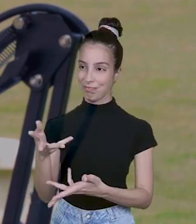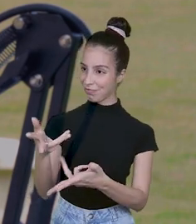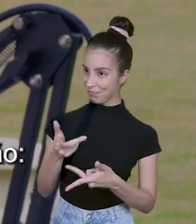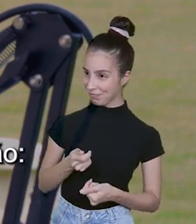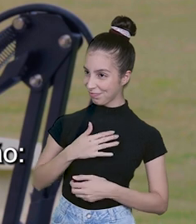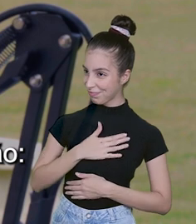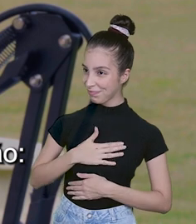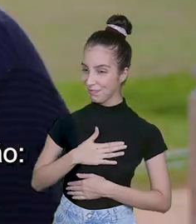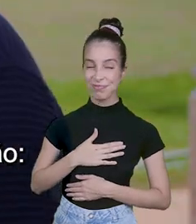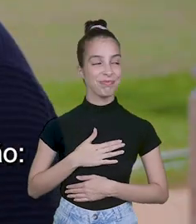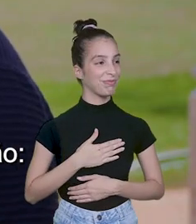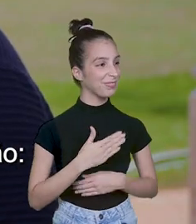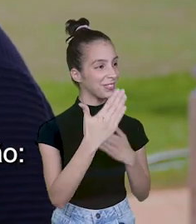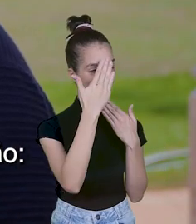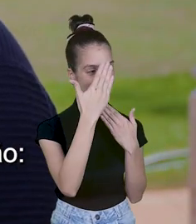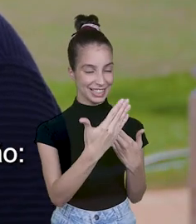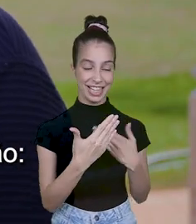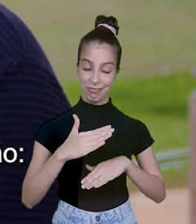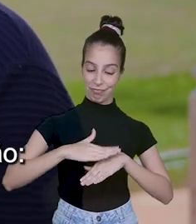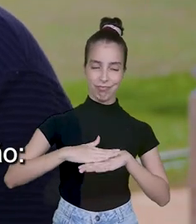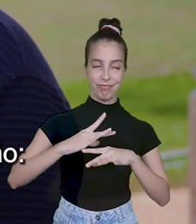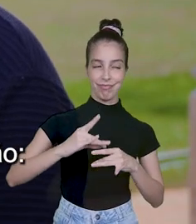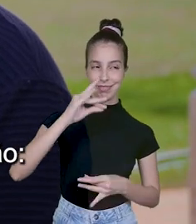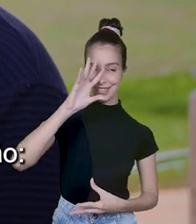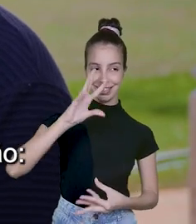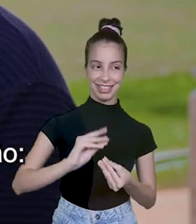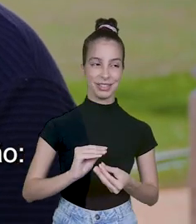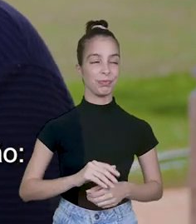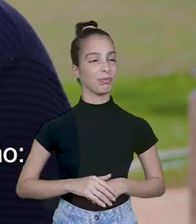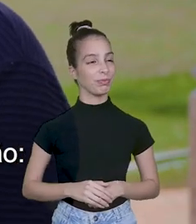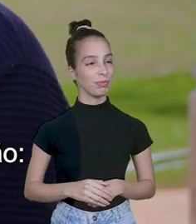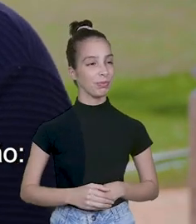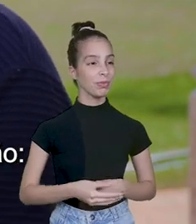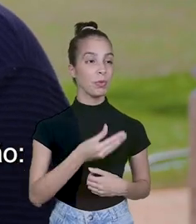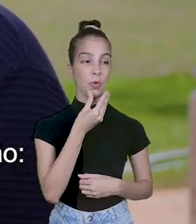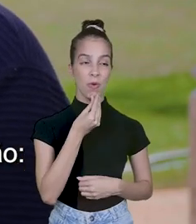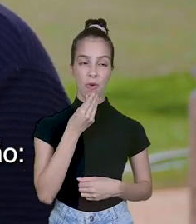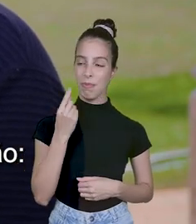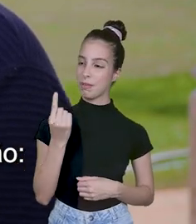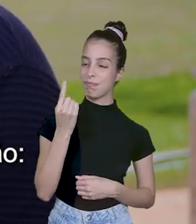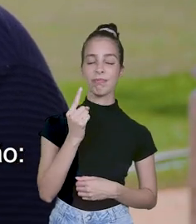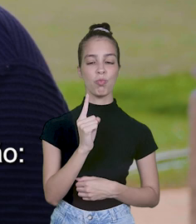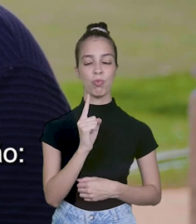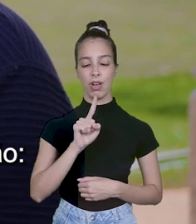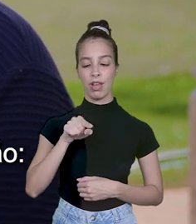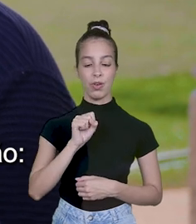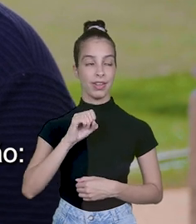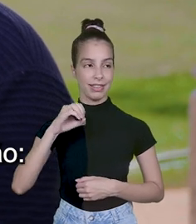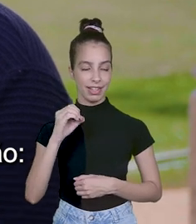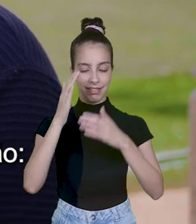um prazer estar com você aqui Obrigado Isa bom fazer minha descrição tá eu sou um rapaz de 1,80